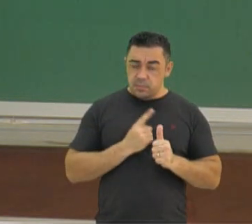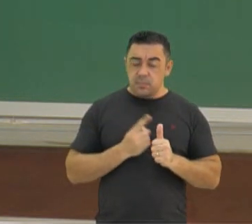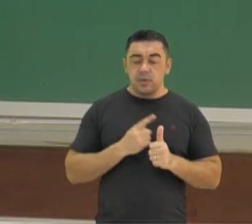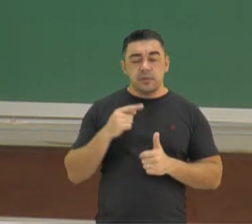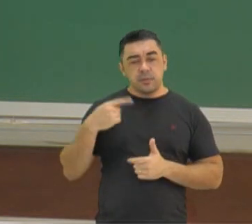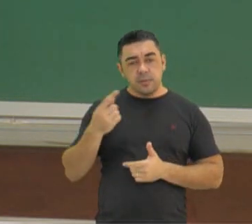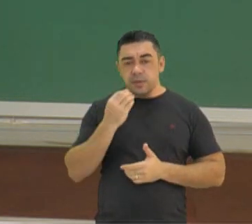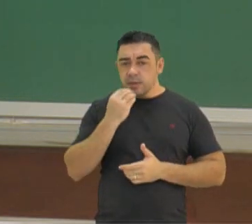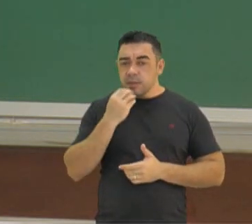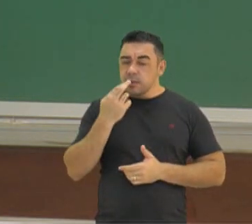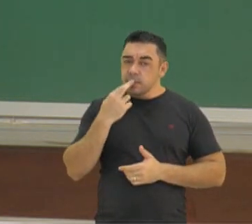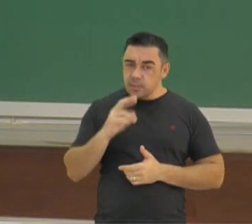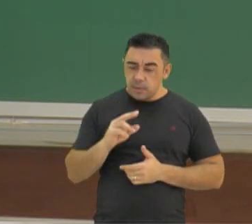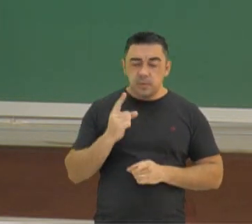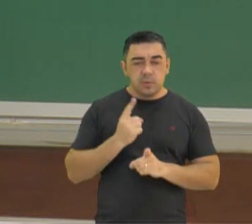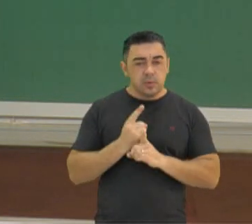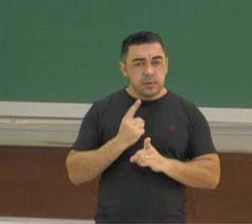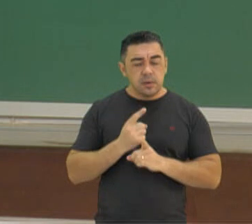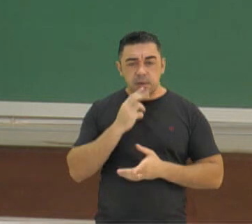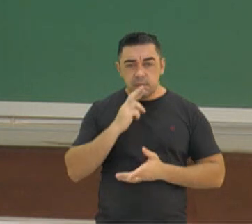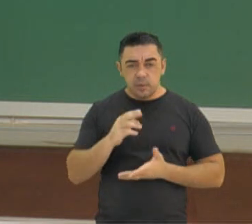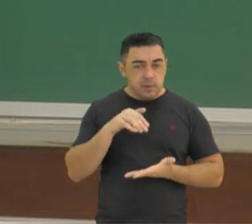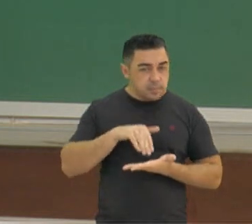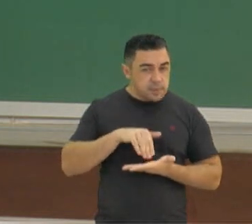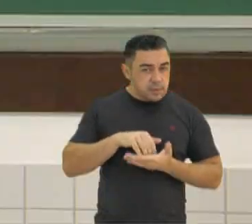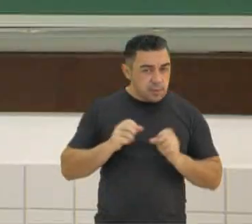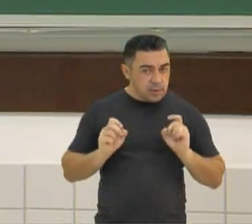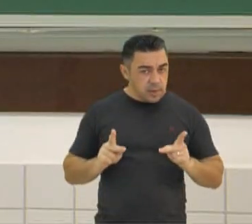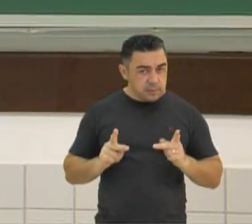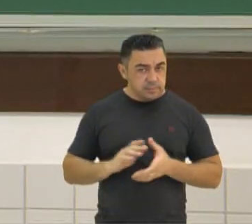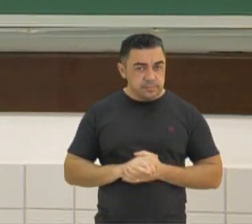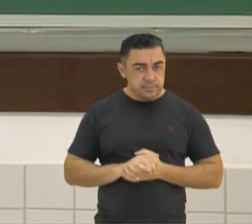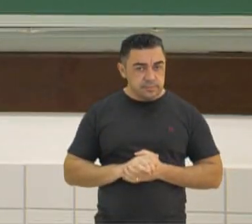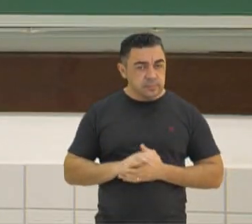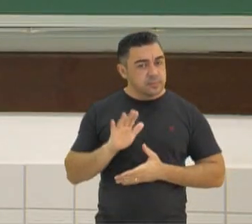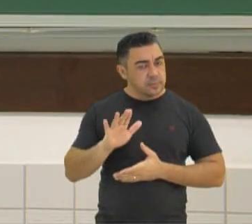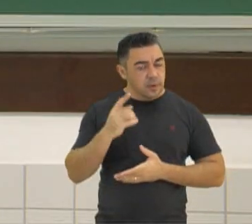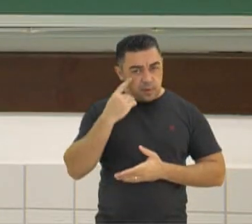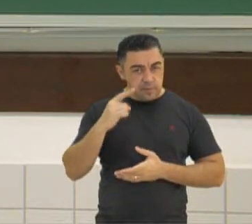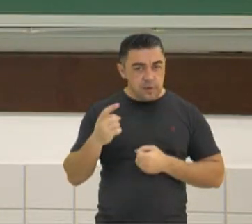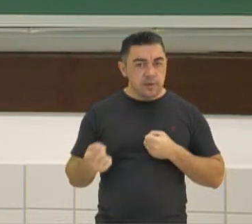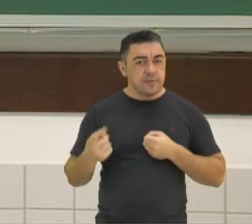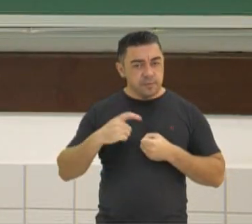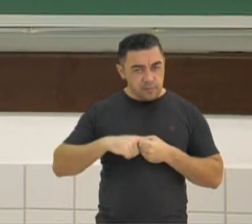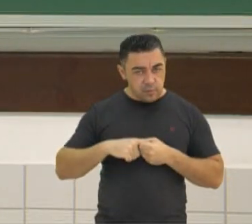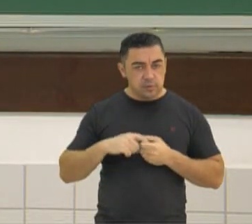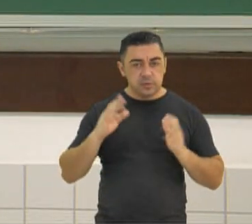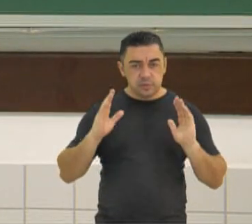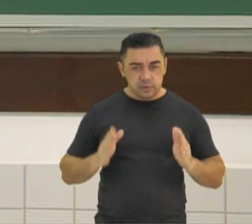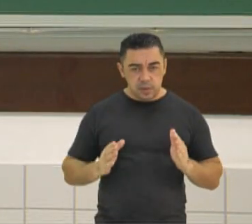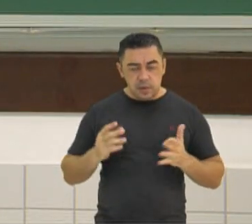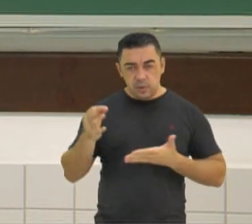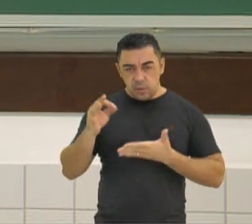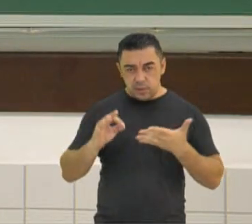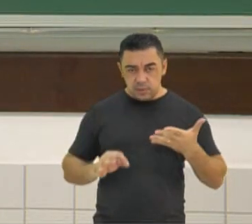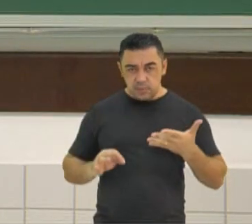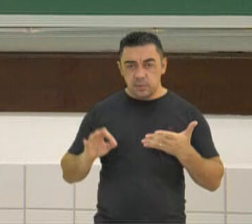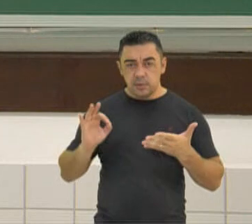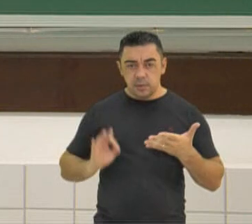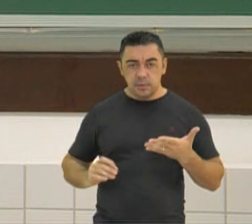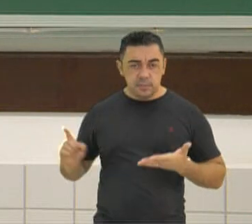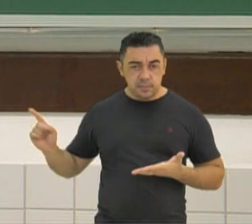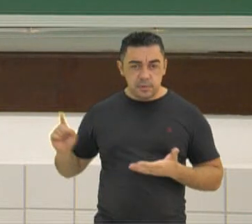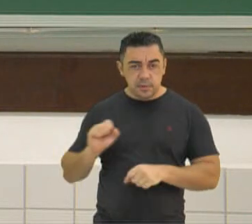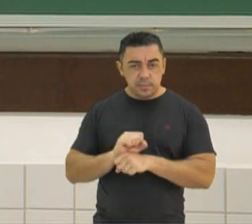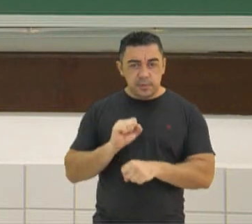E aí tentar resolver e encontrar esse número mínimo, tudo bem? Então, a gente já vai voltar aqui daqui a pouquinho corrigindo essa questão.